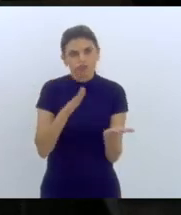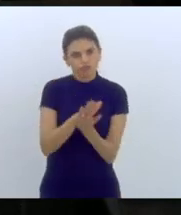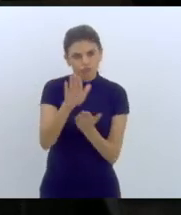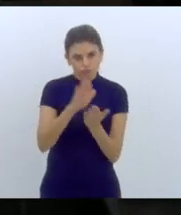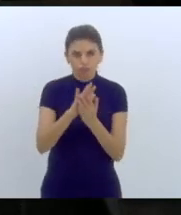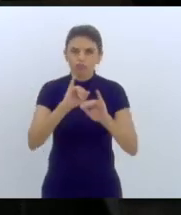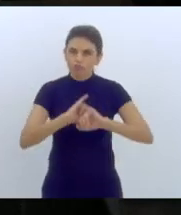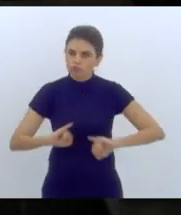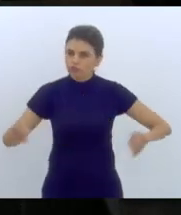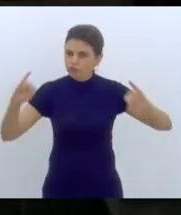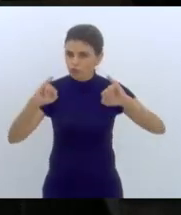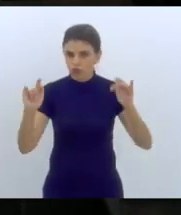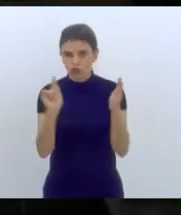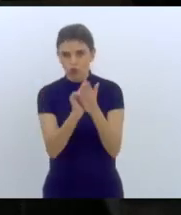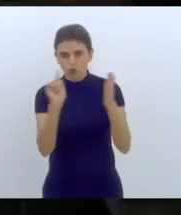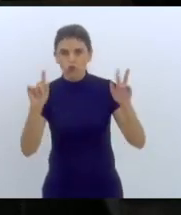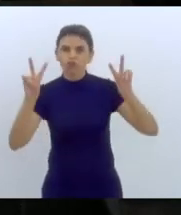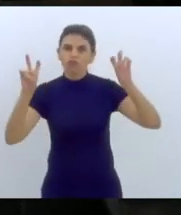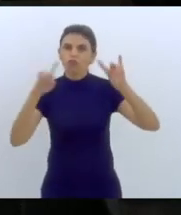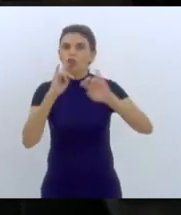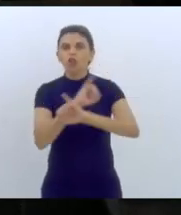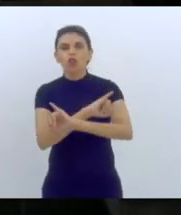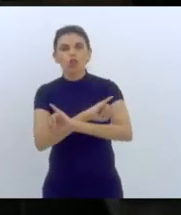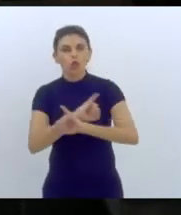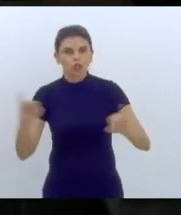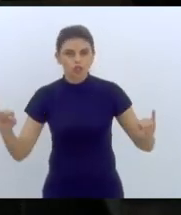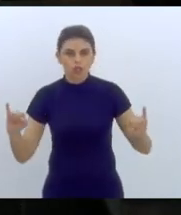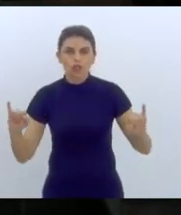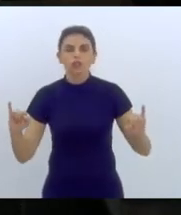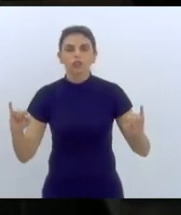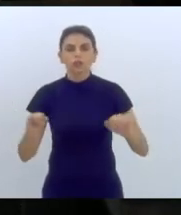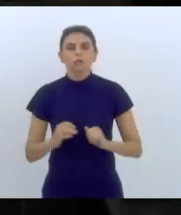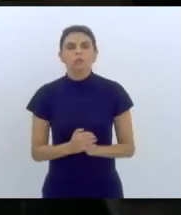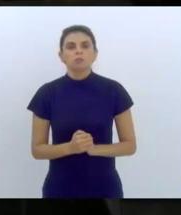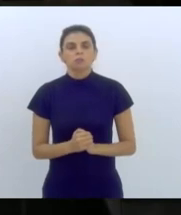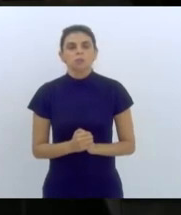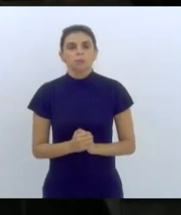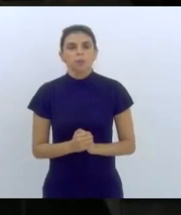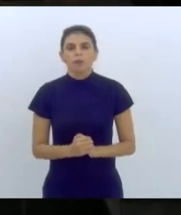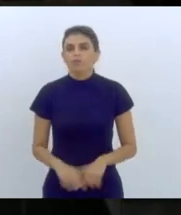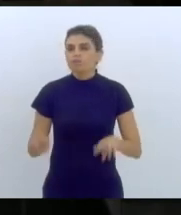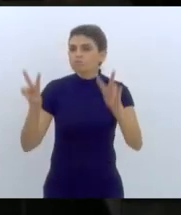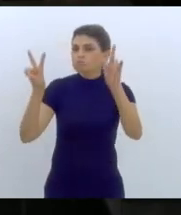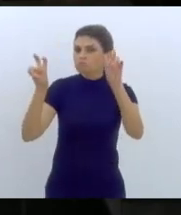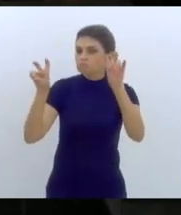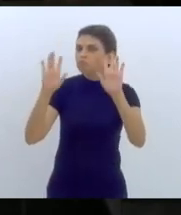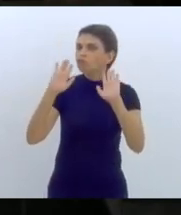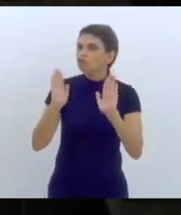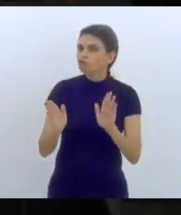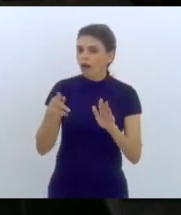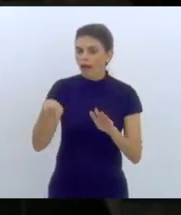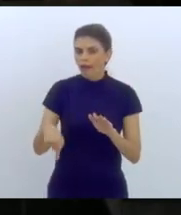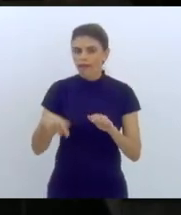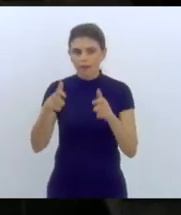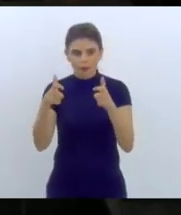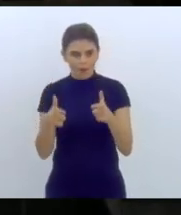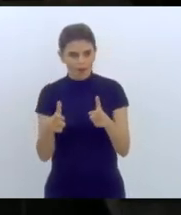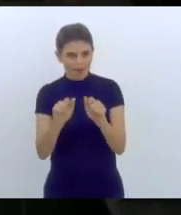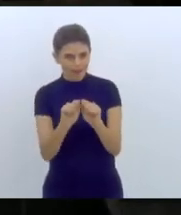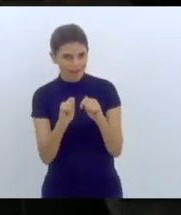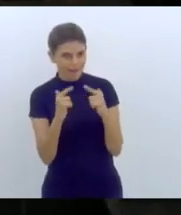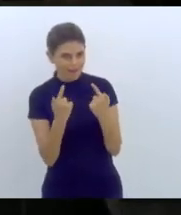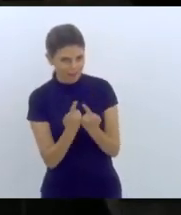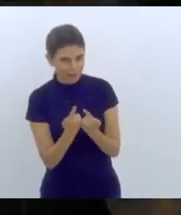notícia com muita ênfase que já foi objeto aqui